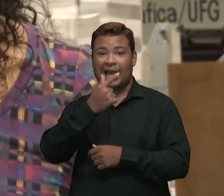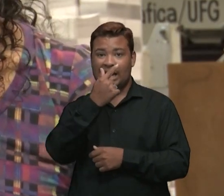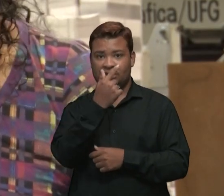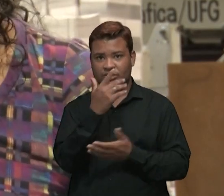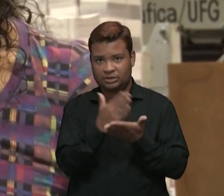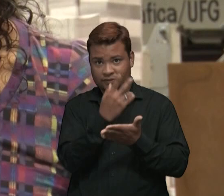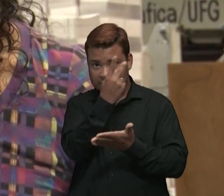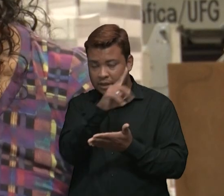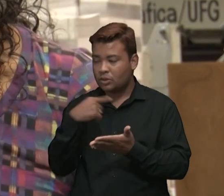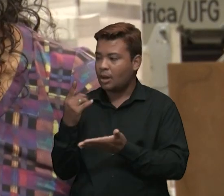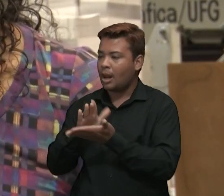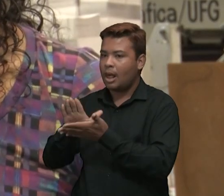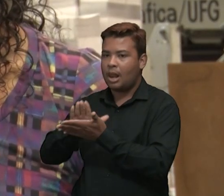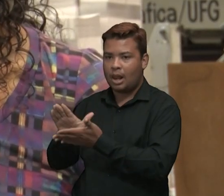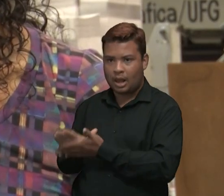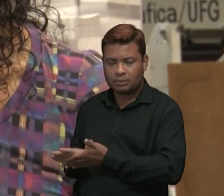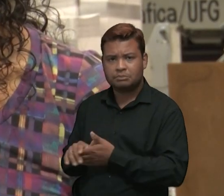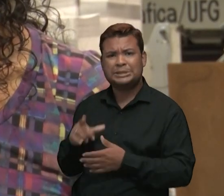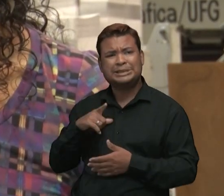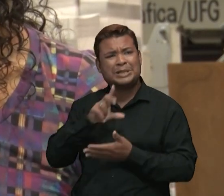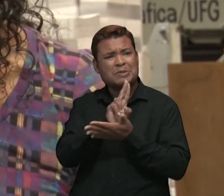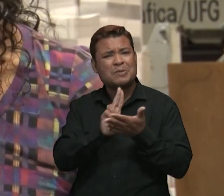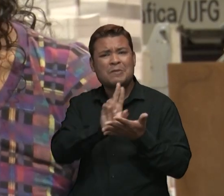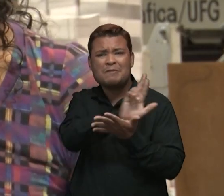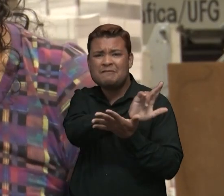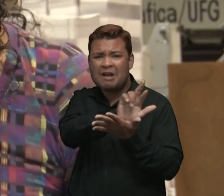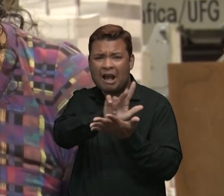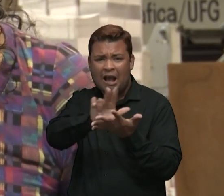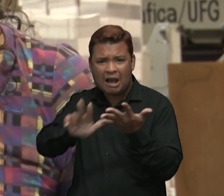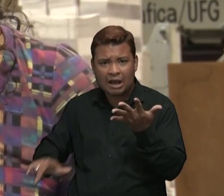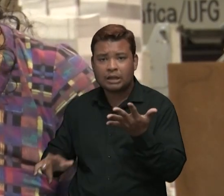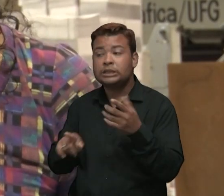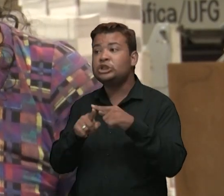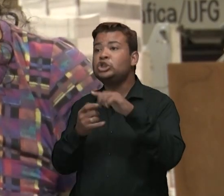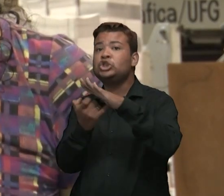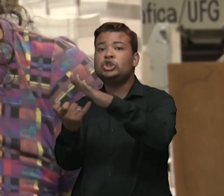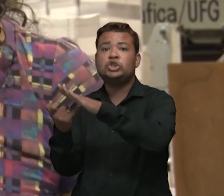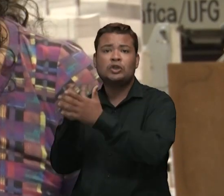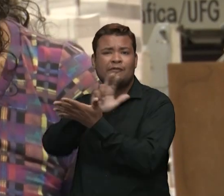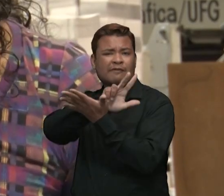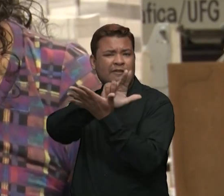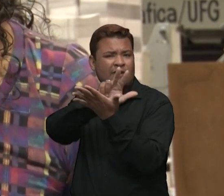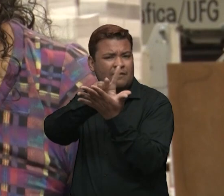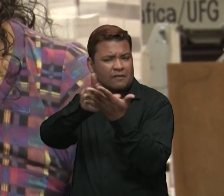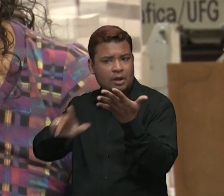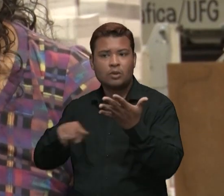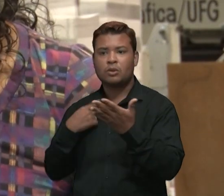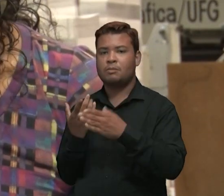e assim, são várias universidades e instituições que estamos